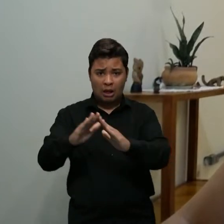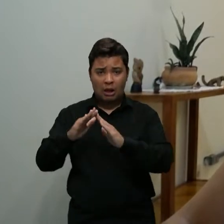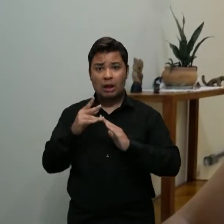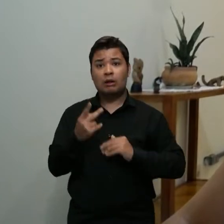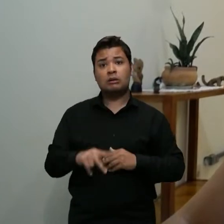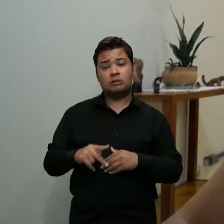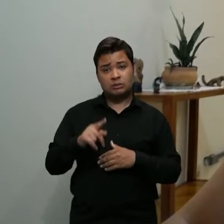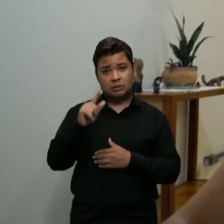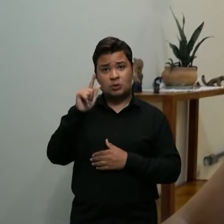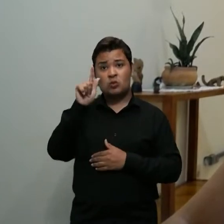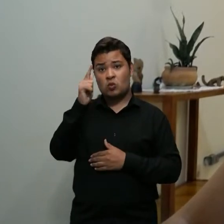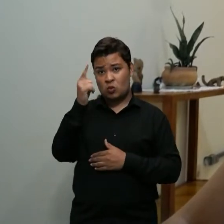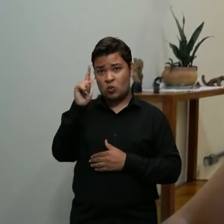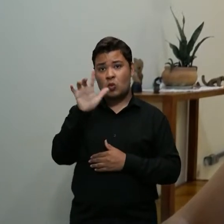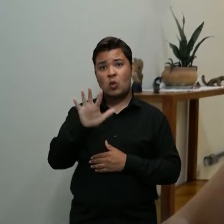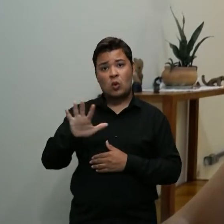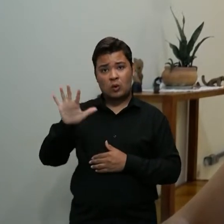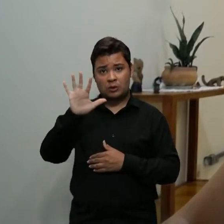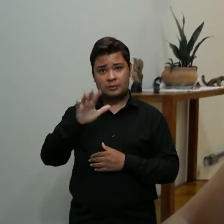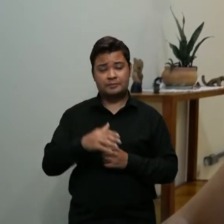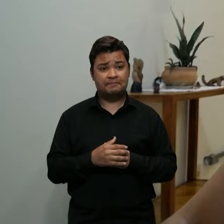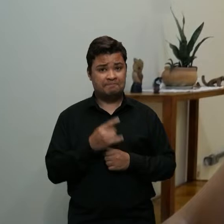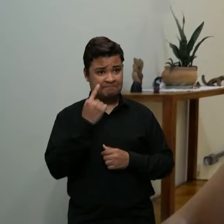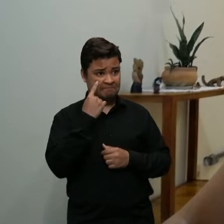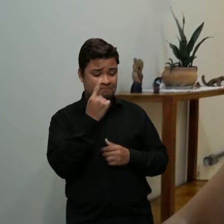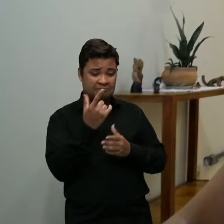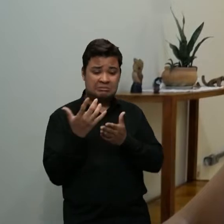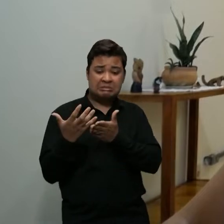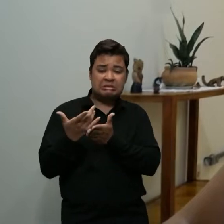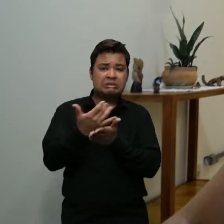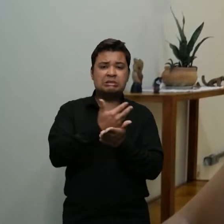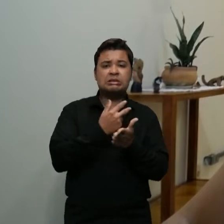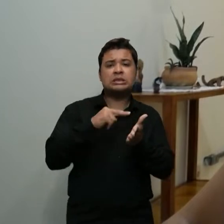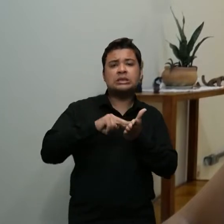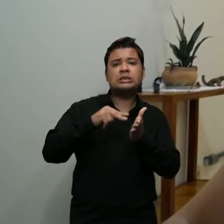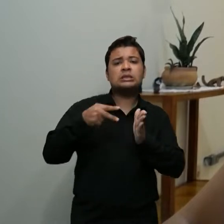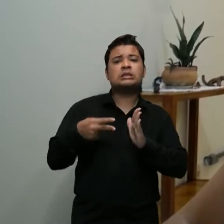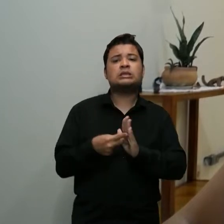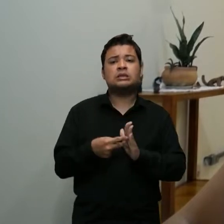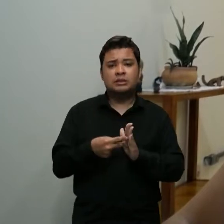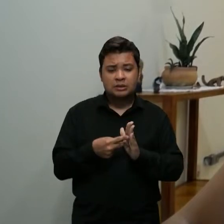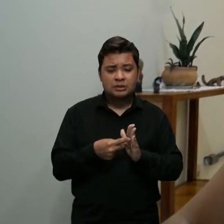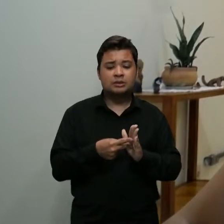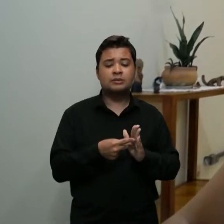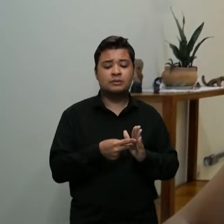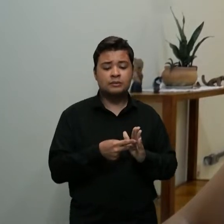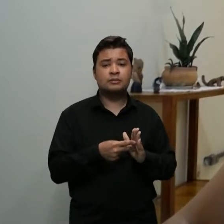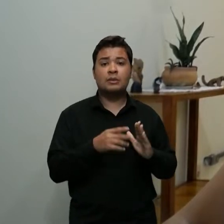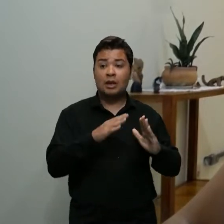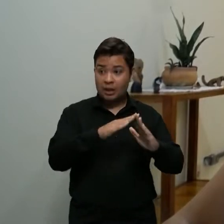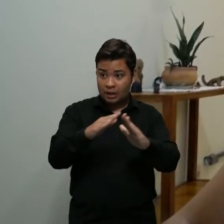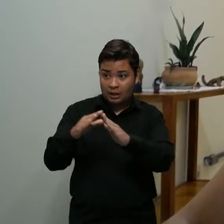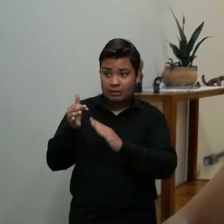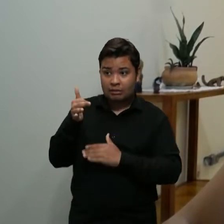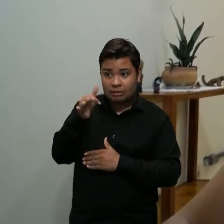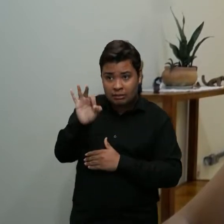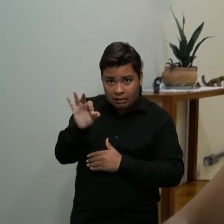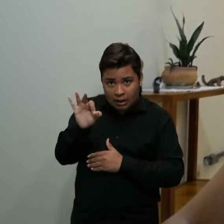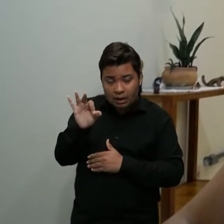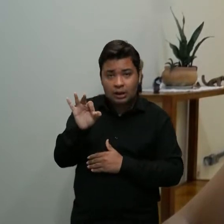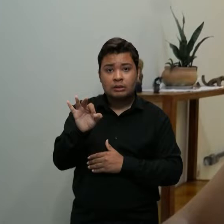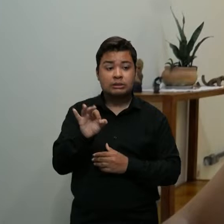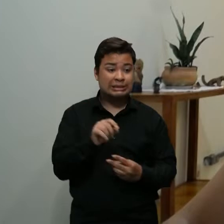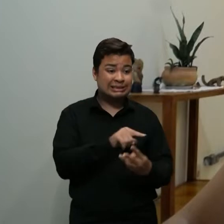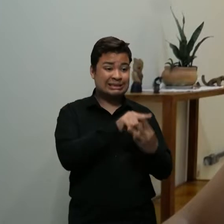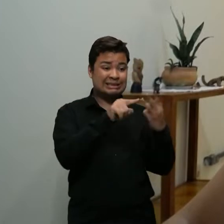a gente poderia pensar a partir desse dado, né, que falta comida na mesa de 3 em cada 10 lares goianos.